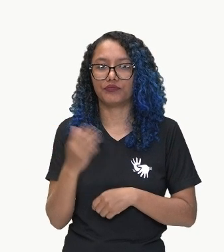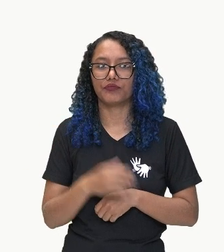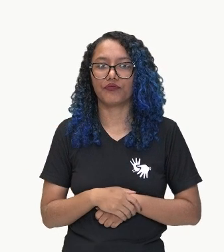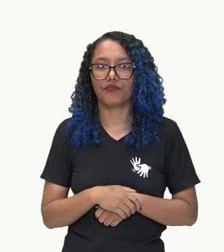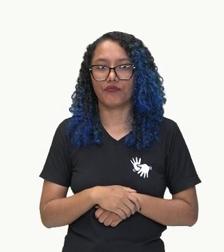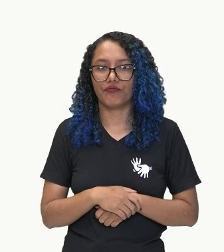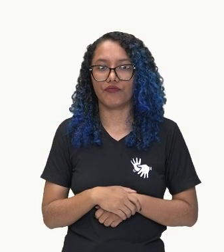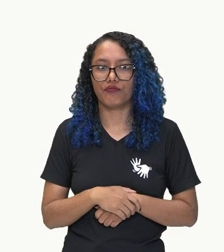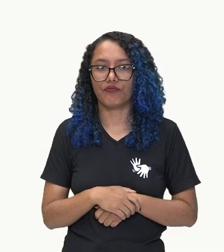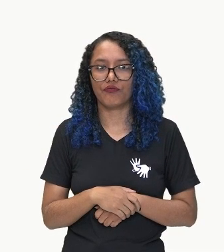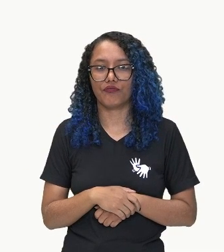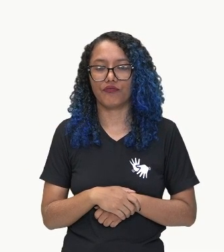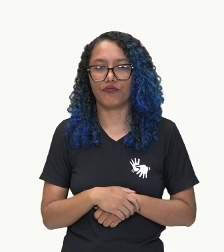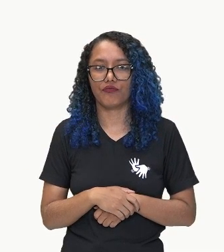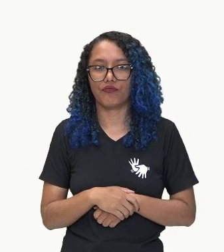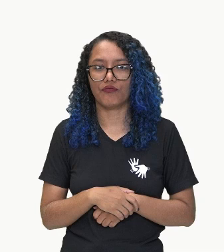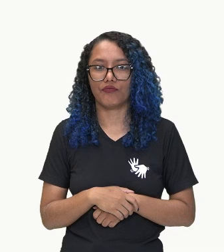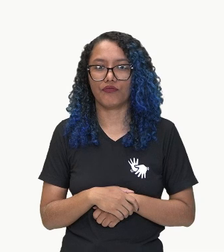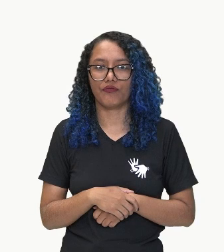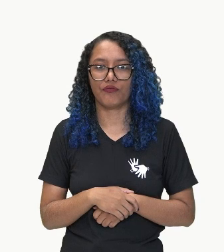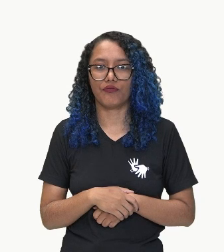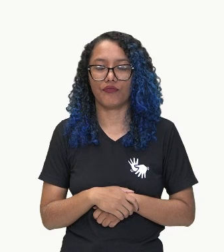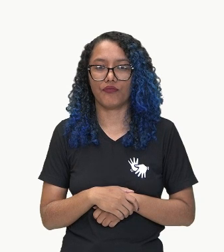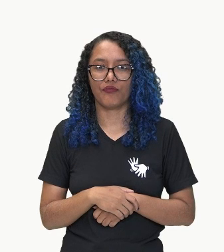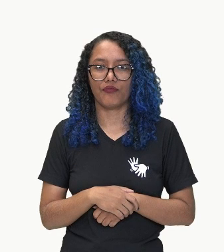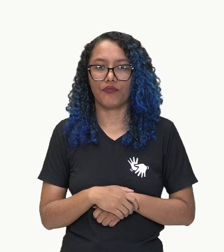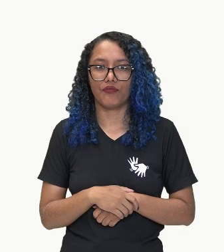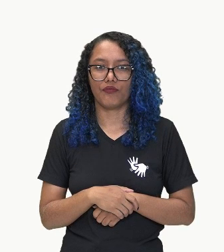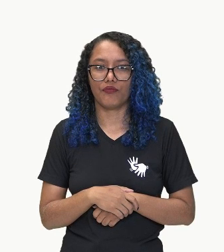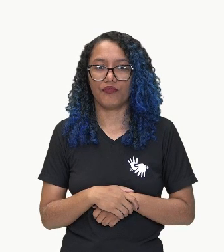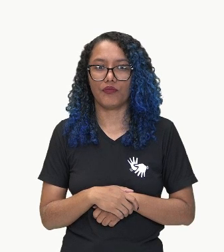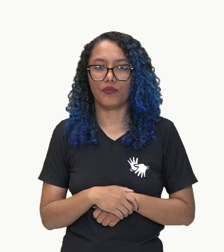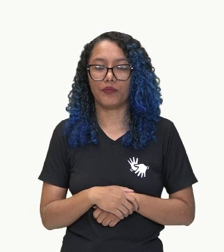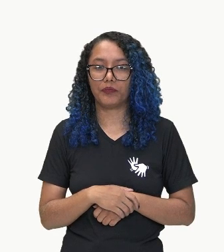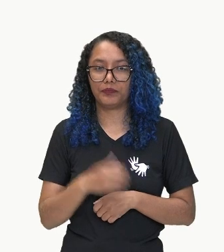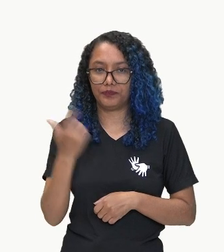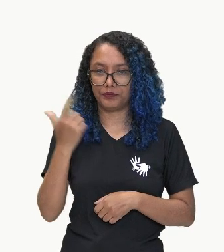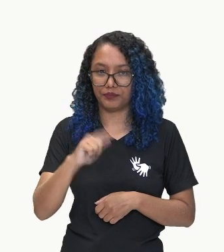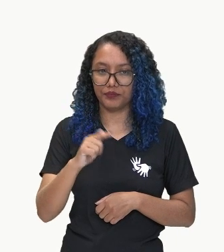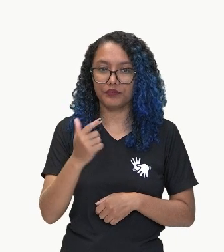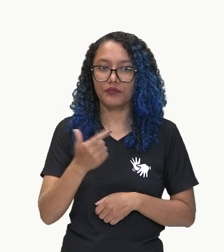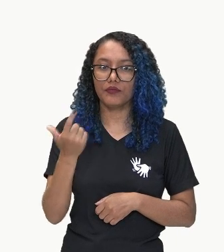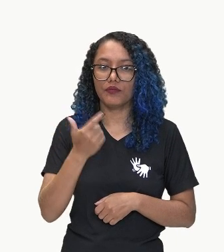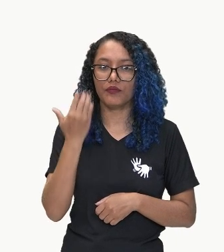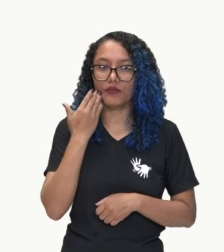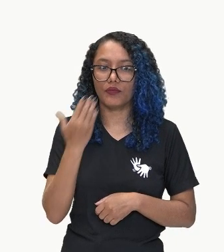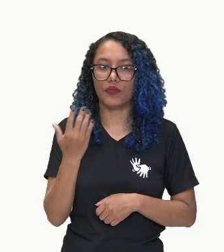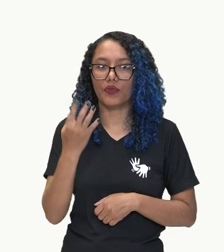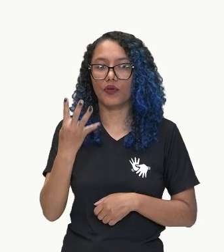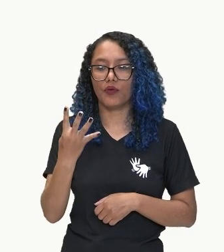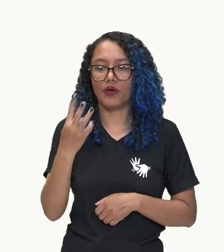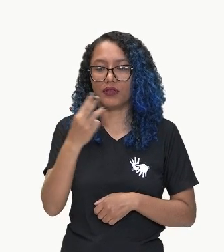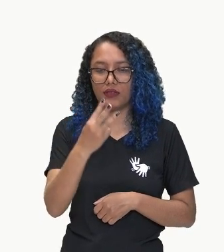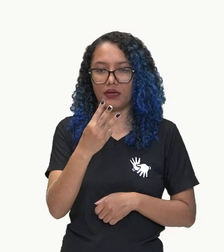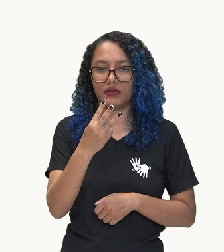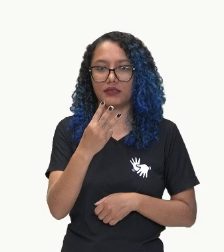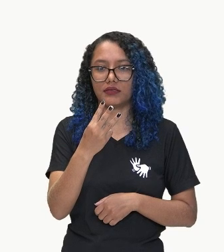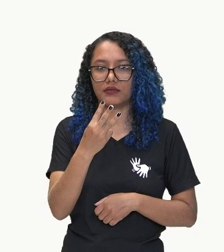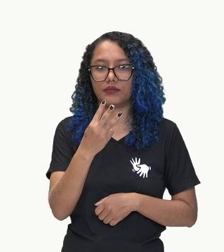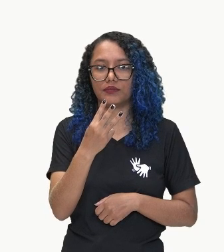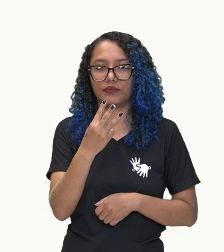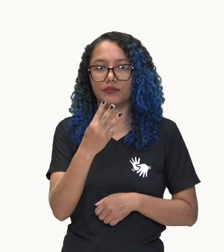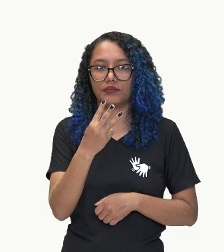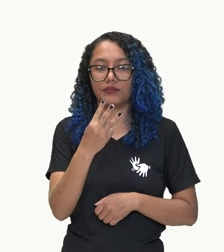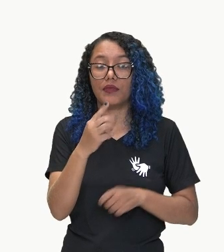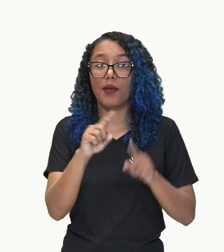decimal. Aí, vamos aqui para o segundo. Repete o 43, ok? Mas